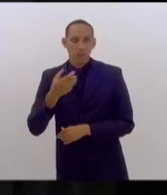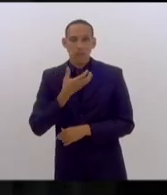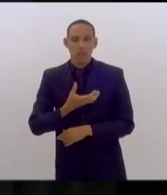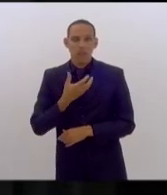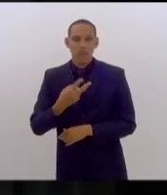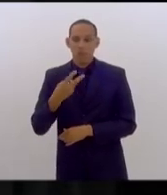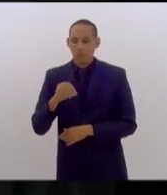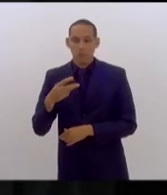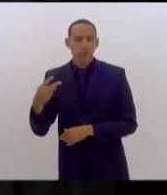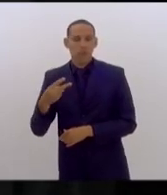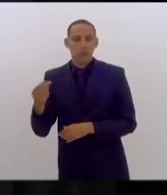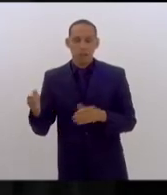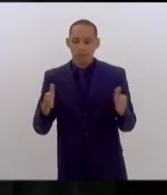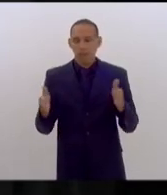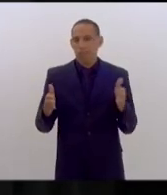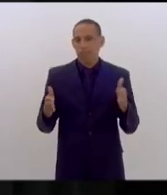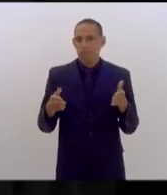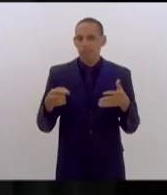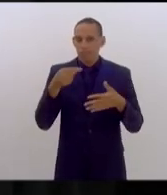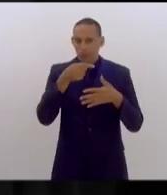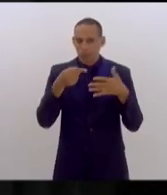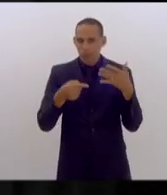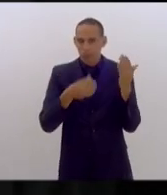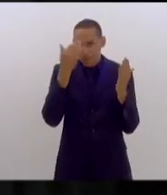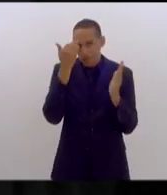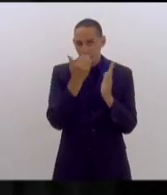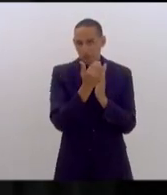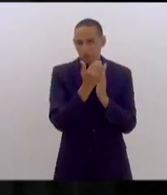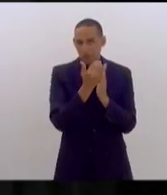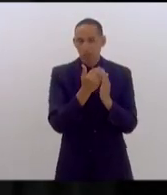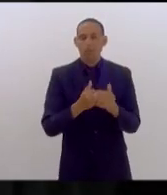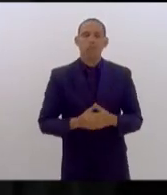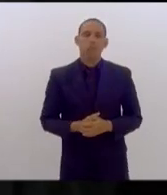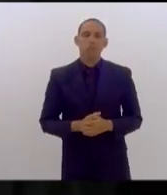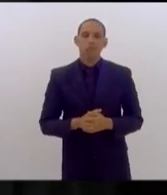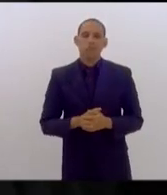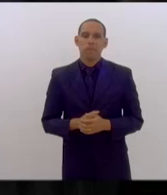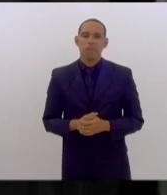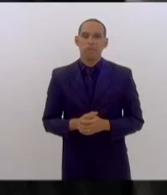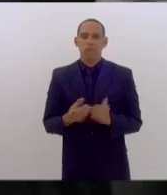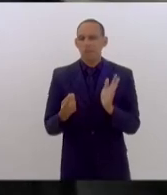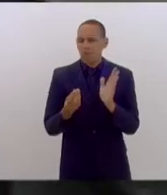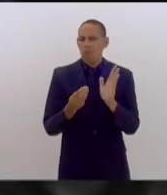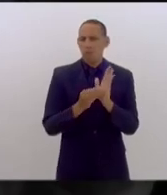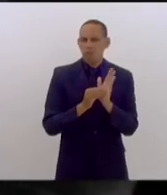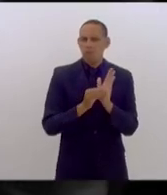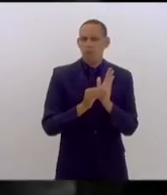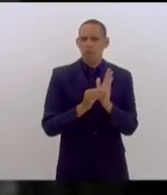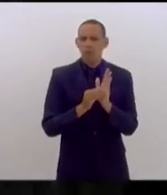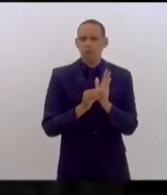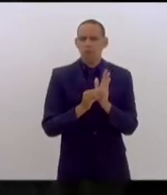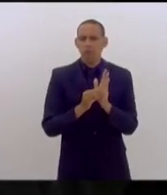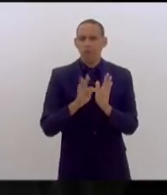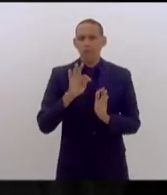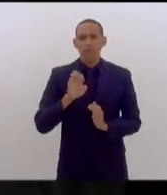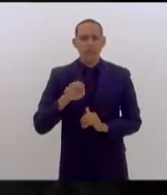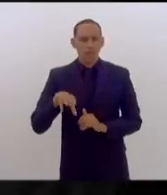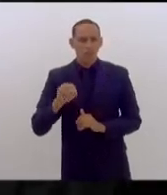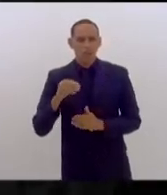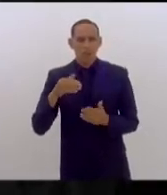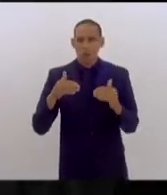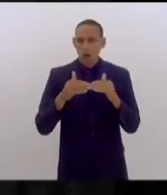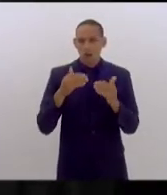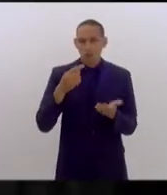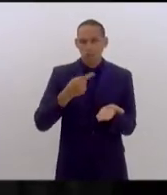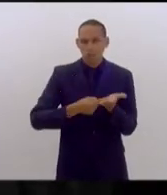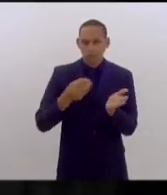1222 com as seguintes condições eu acho que colocar o termo de acordo no relatório